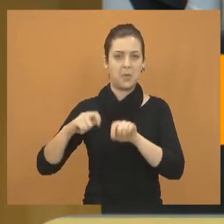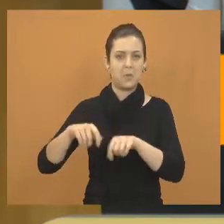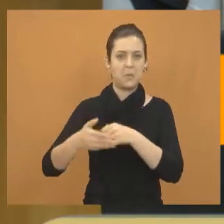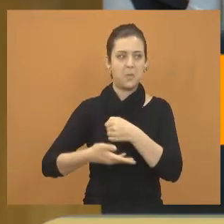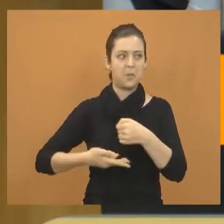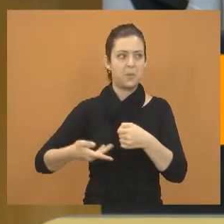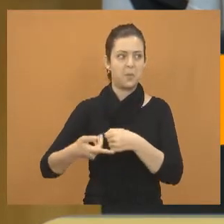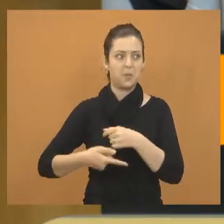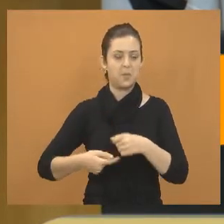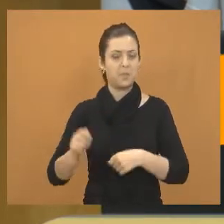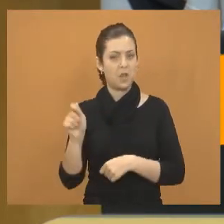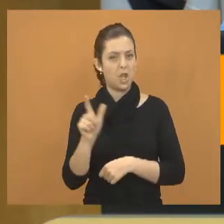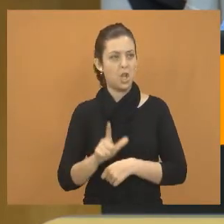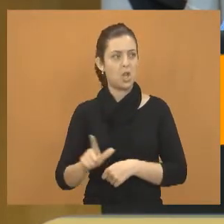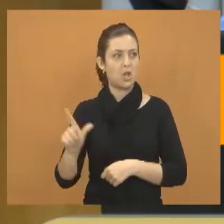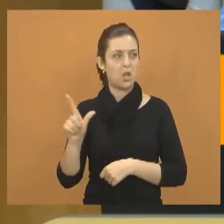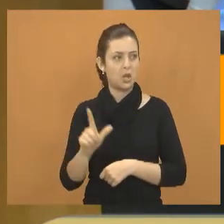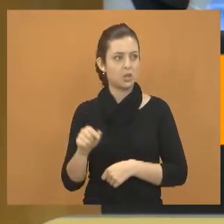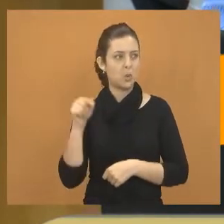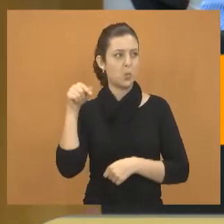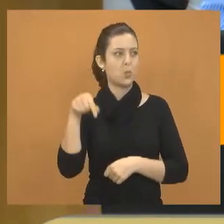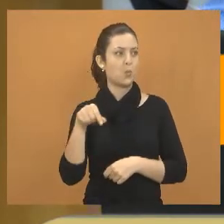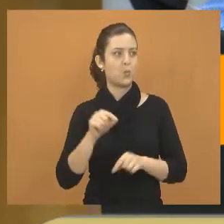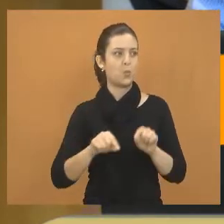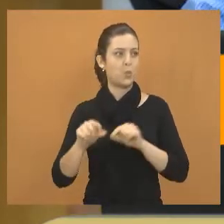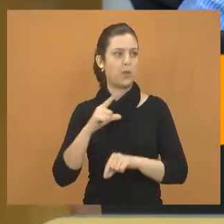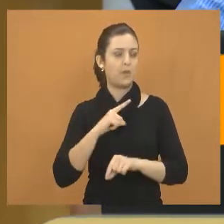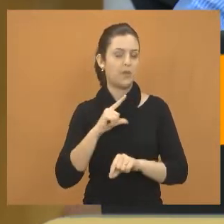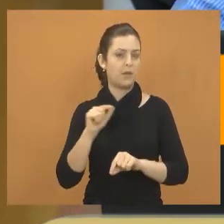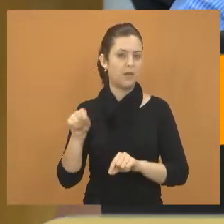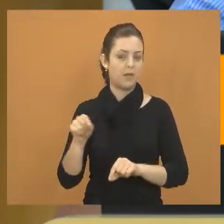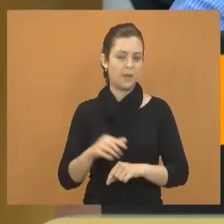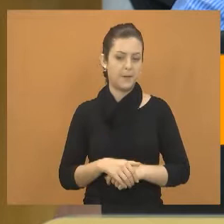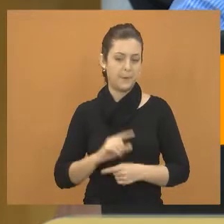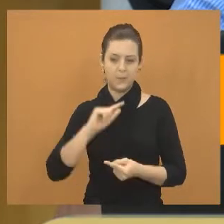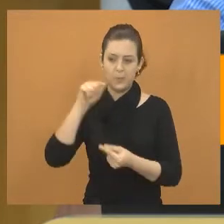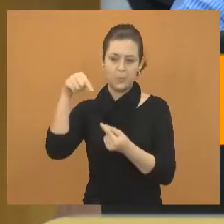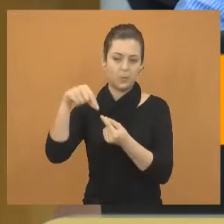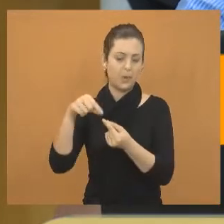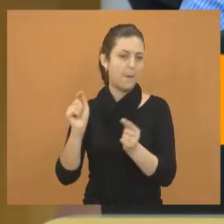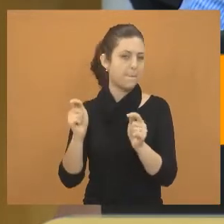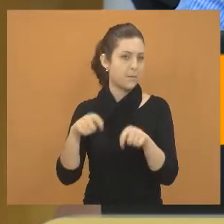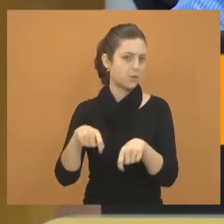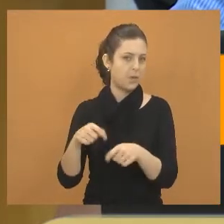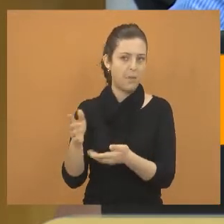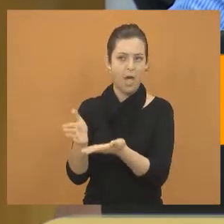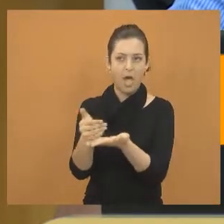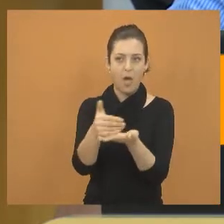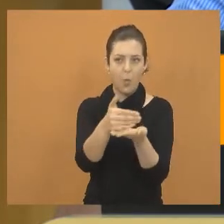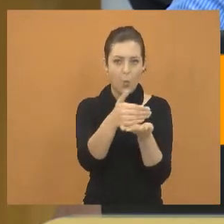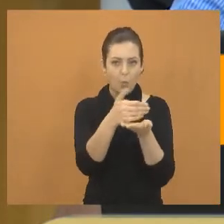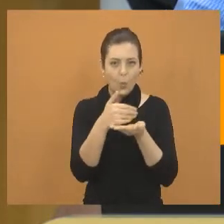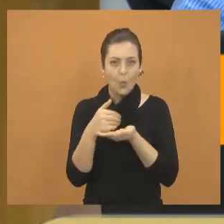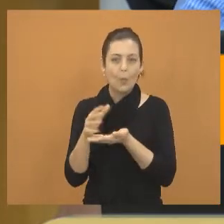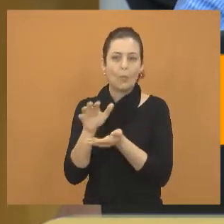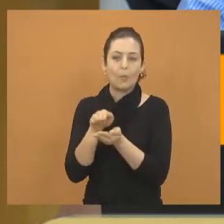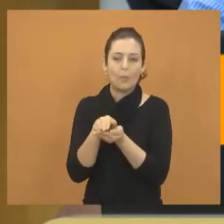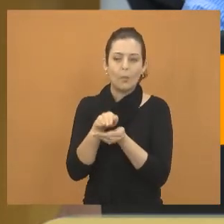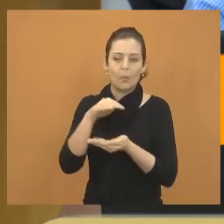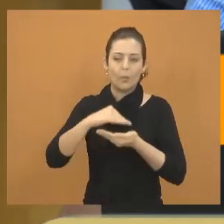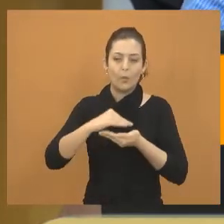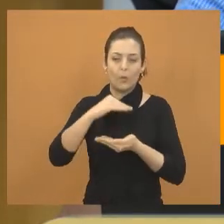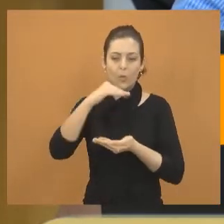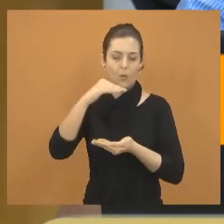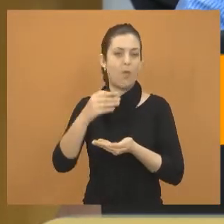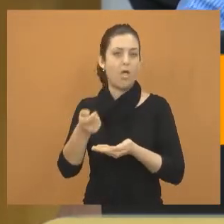baseado, logicamente, naquilo que ele tem como possibilidade de arrecadar, e, obviamente,